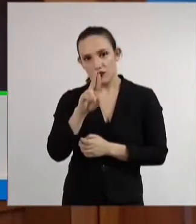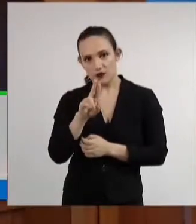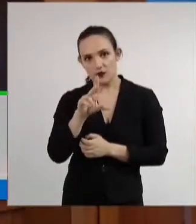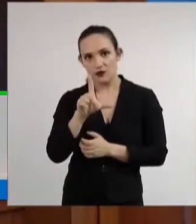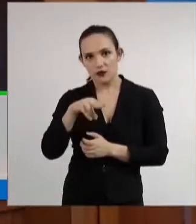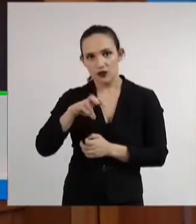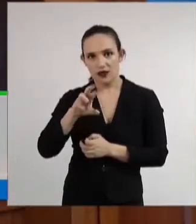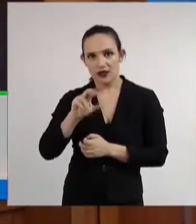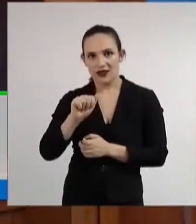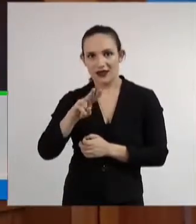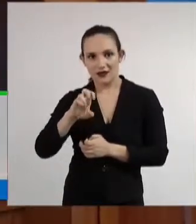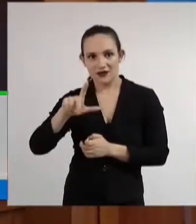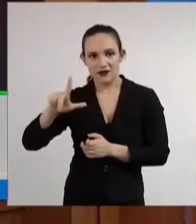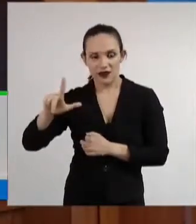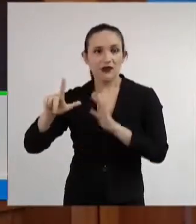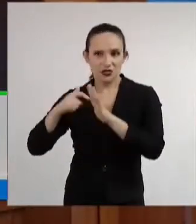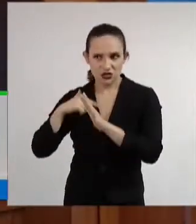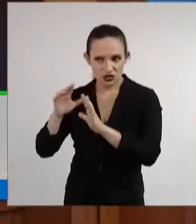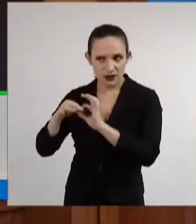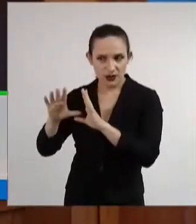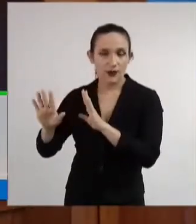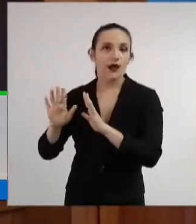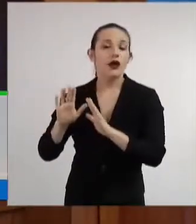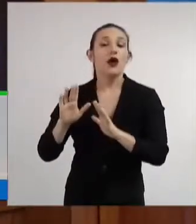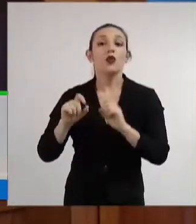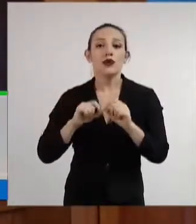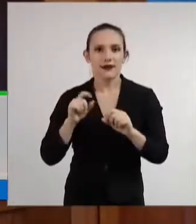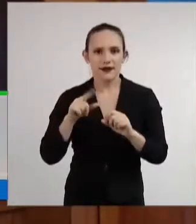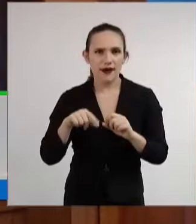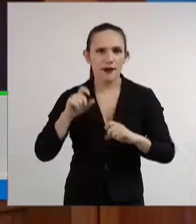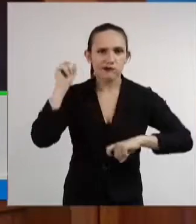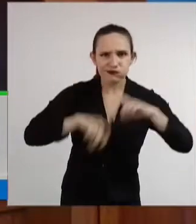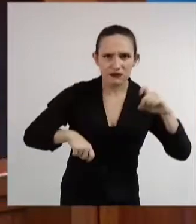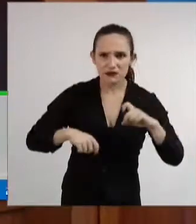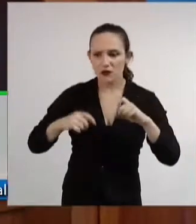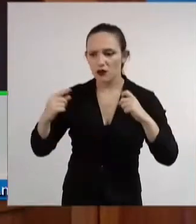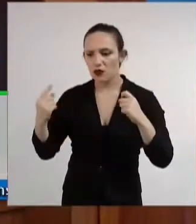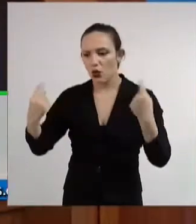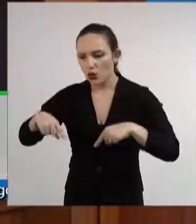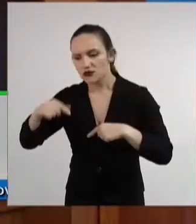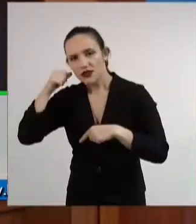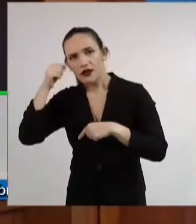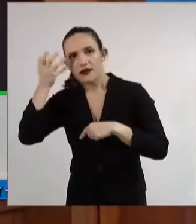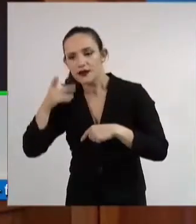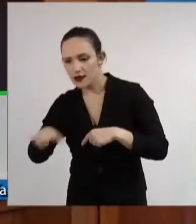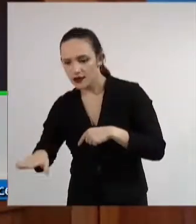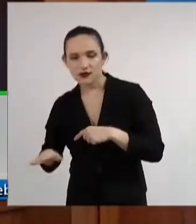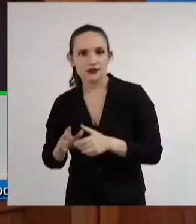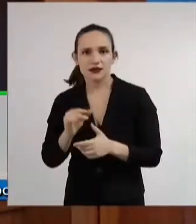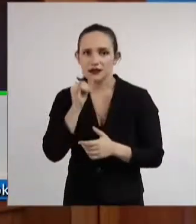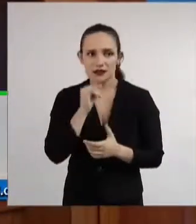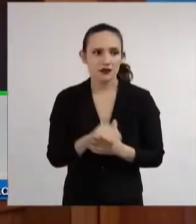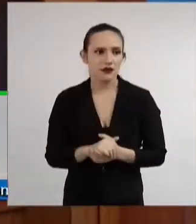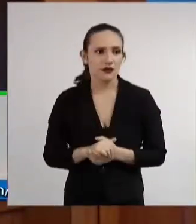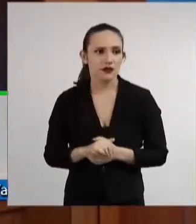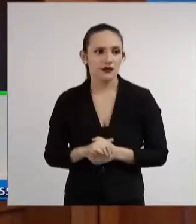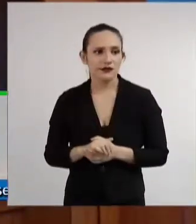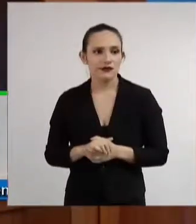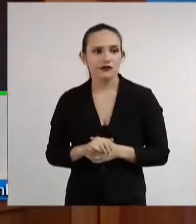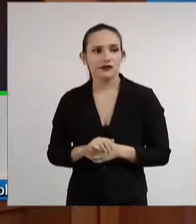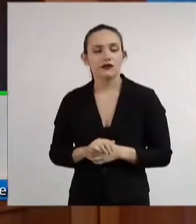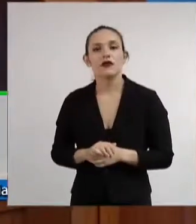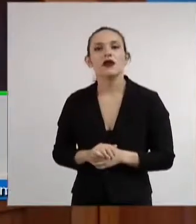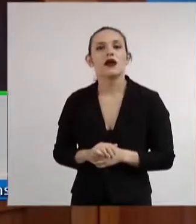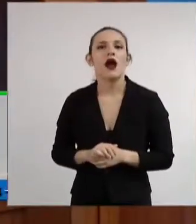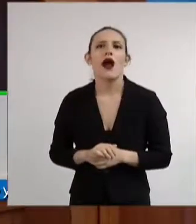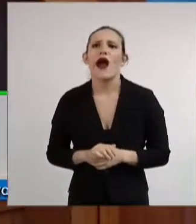daquele caso, já concedeu a parte do deputado Enelvo, de um turista que estavam aqui no nosso país, que ele deu um beijo na sua